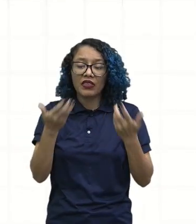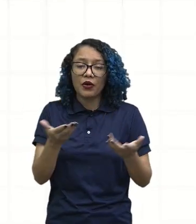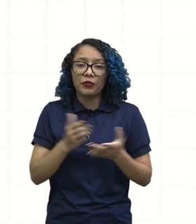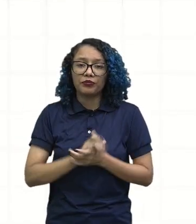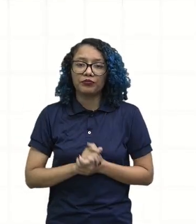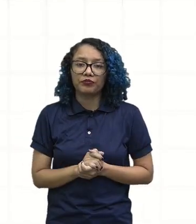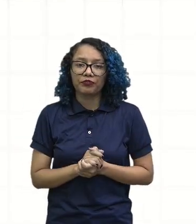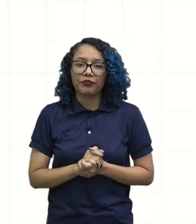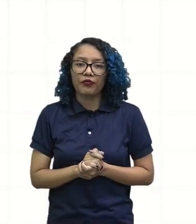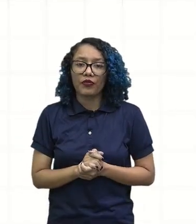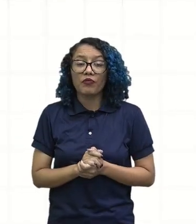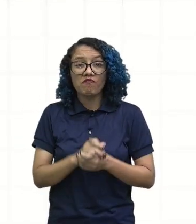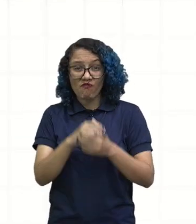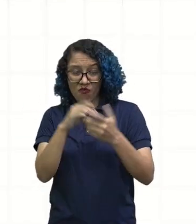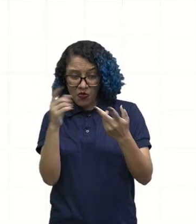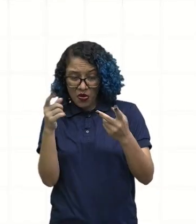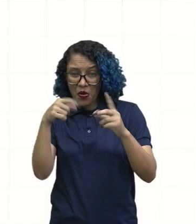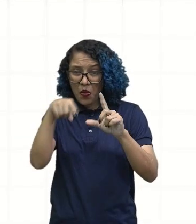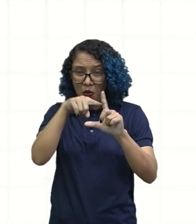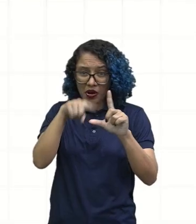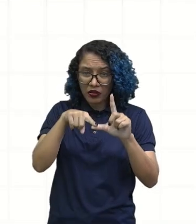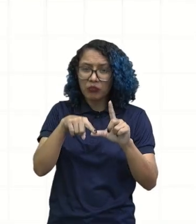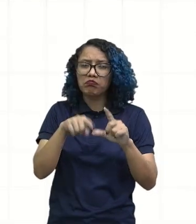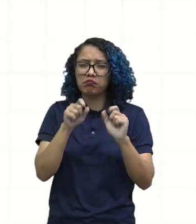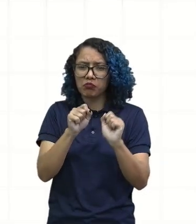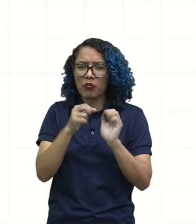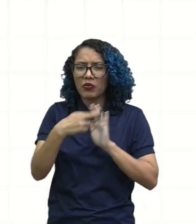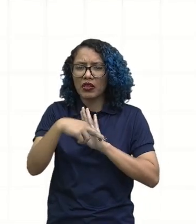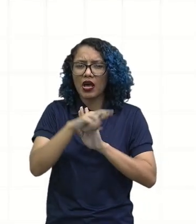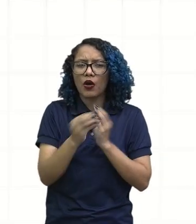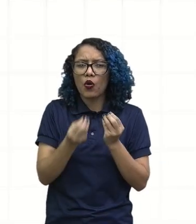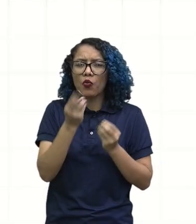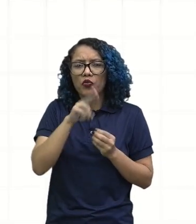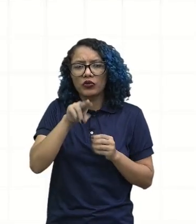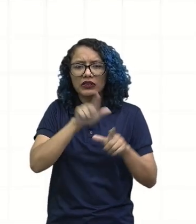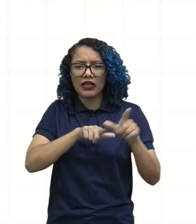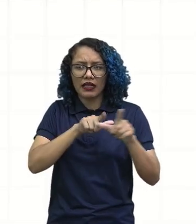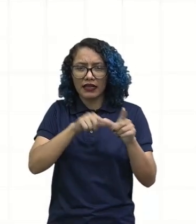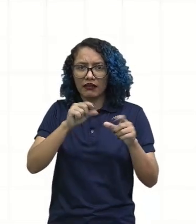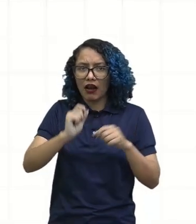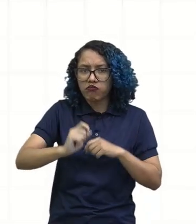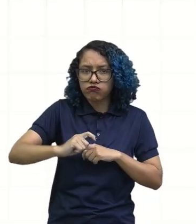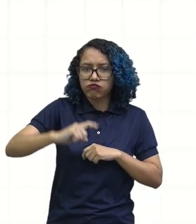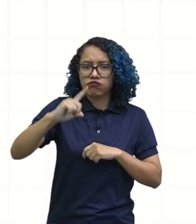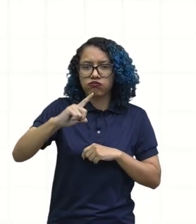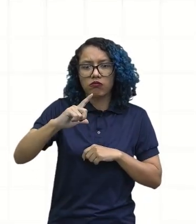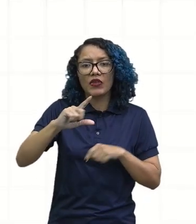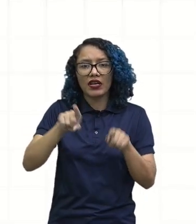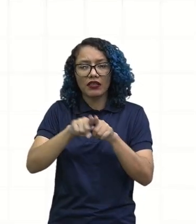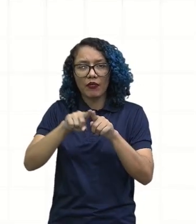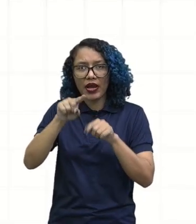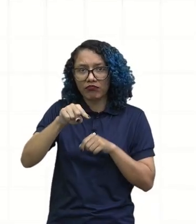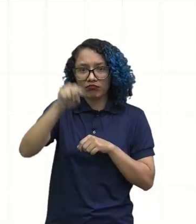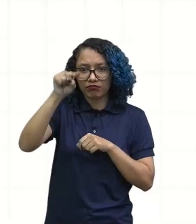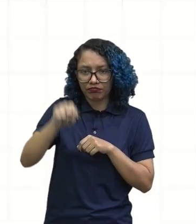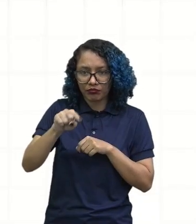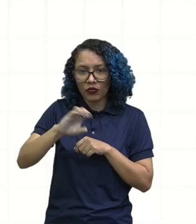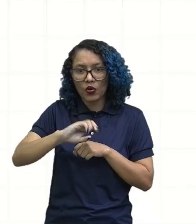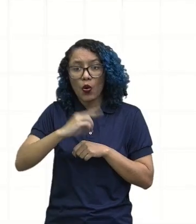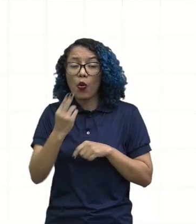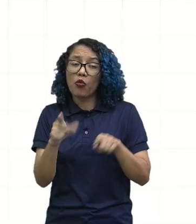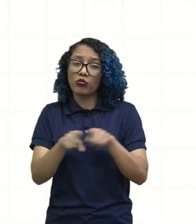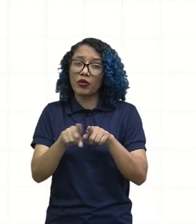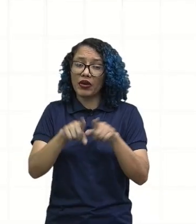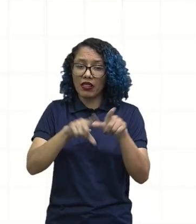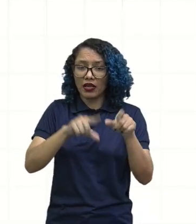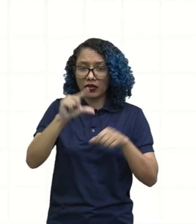Geralmente, os ângulos são representados por letras maiúsculas com acento circunflexo, por letras minúsculas, ou, no